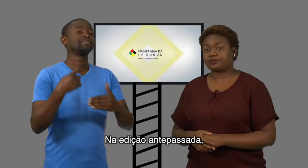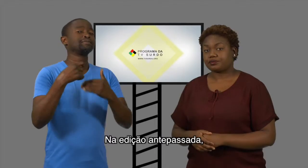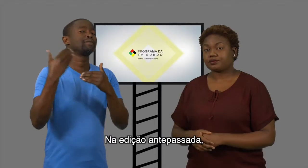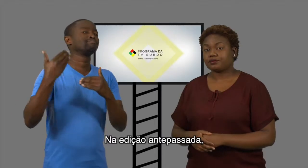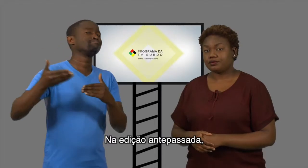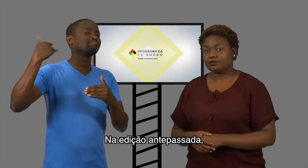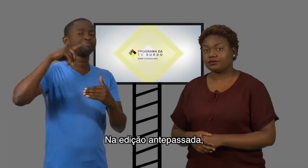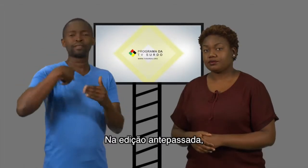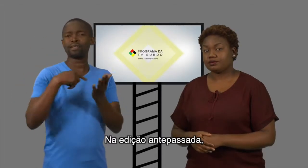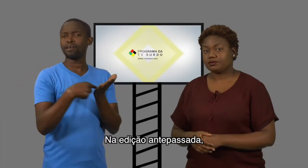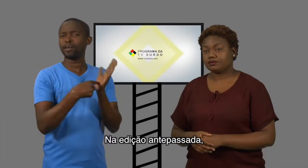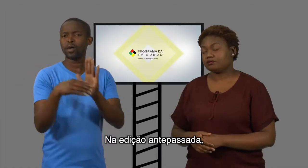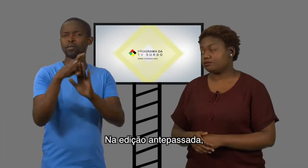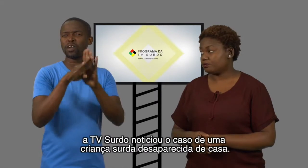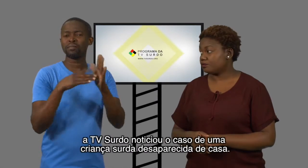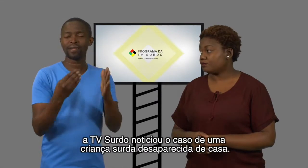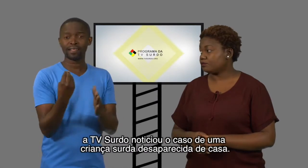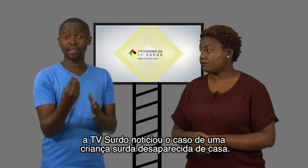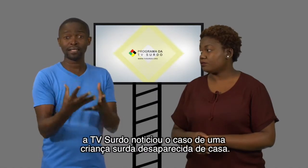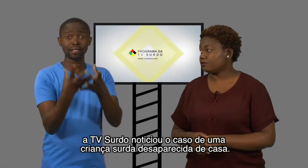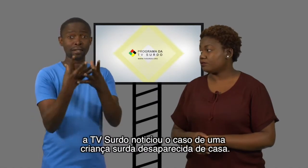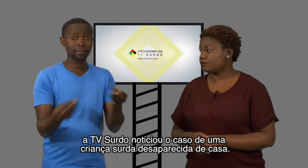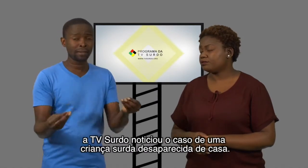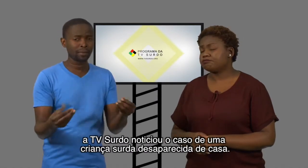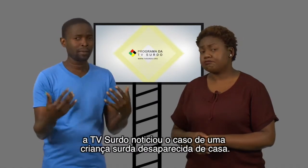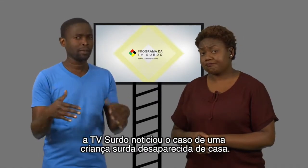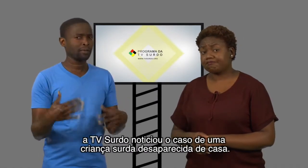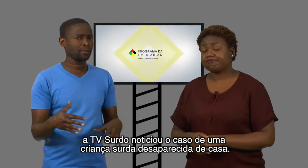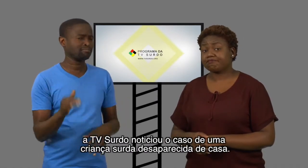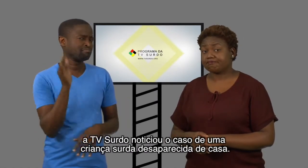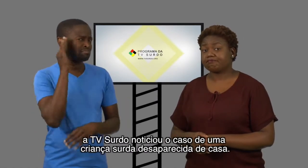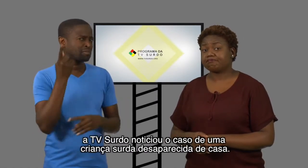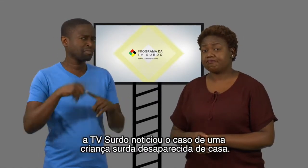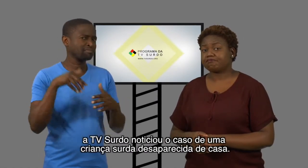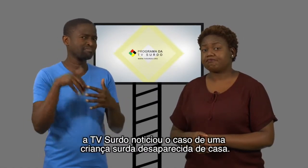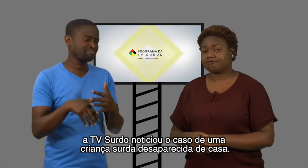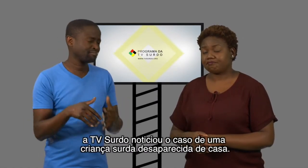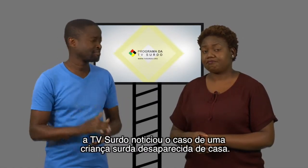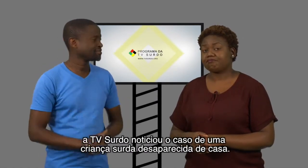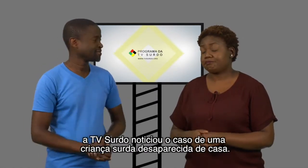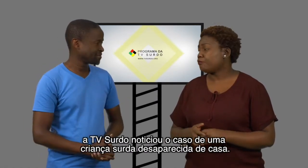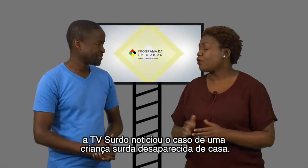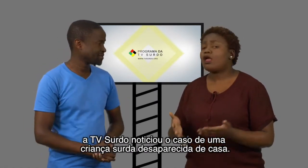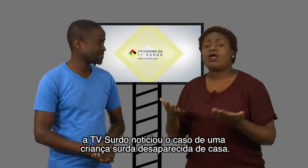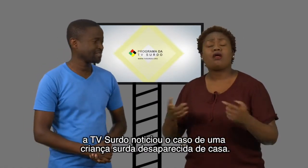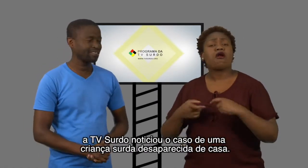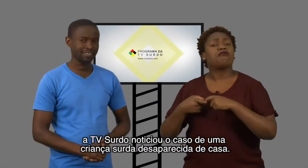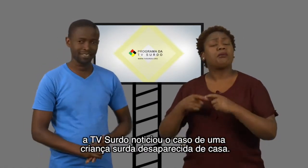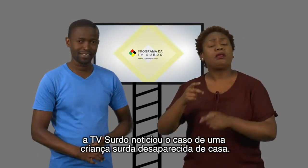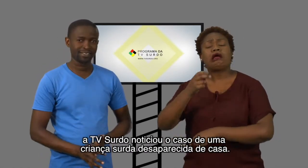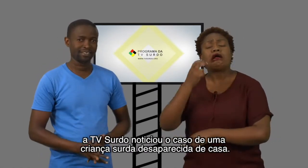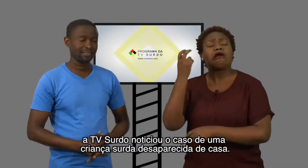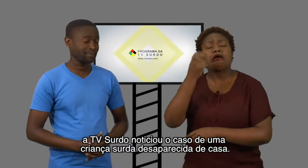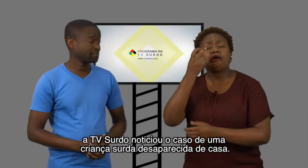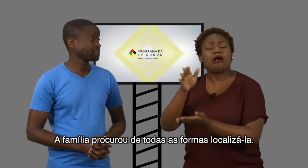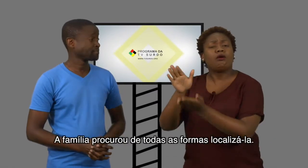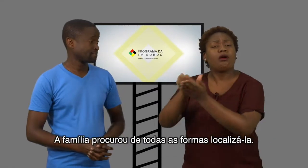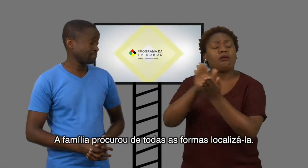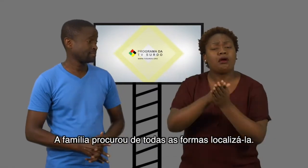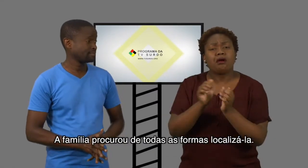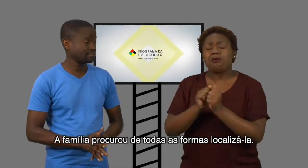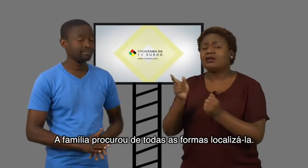Na edição antepassada, a TV Surdo noticiou o caso de uma criança surda desaparecida de casa.